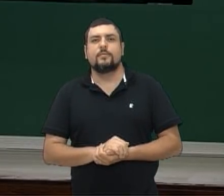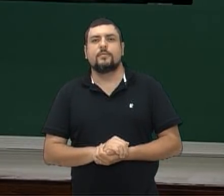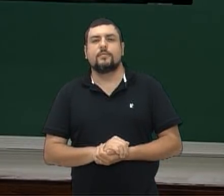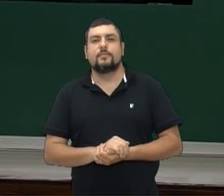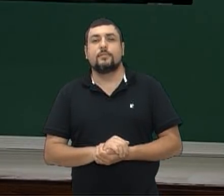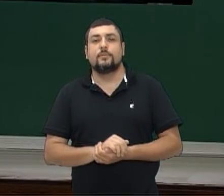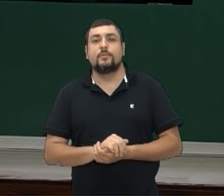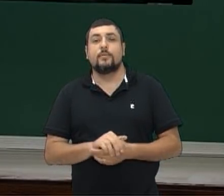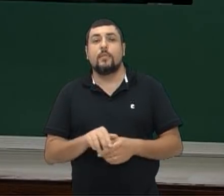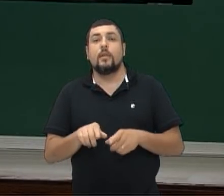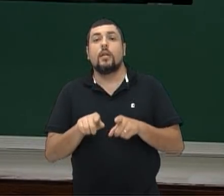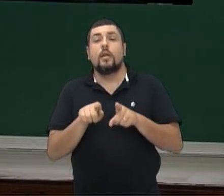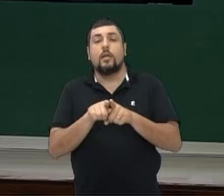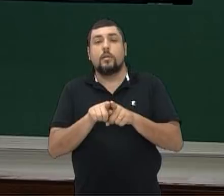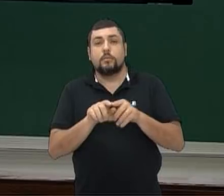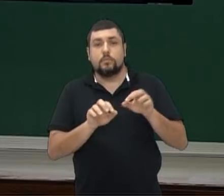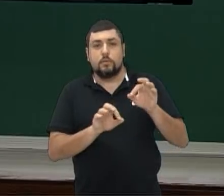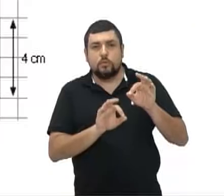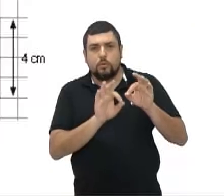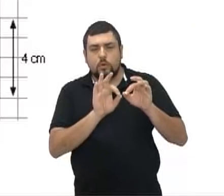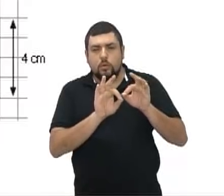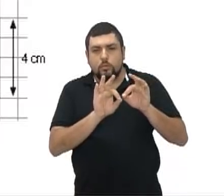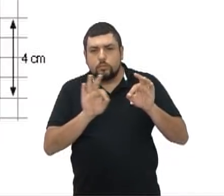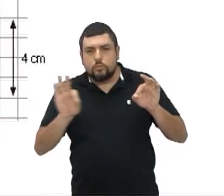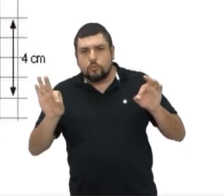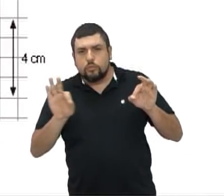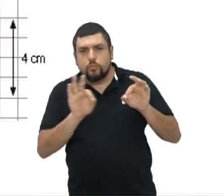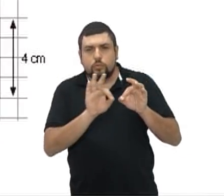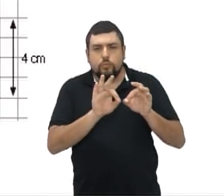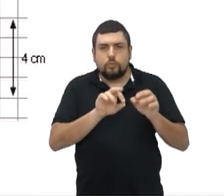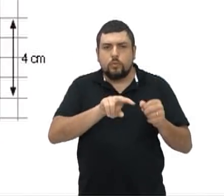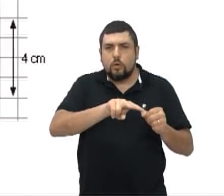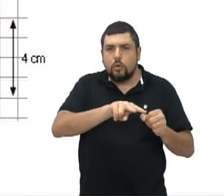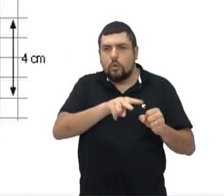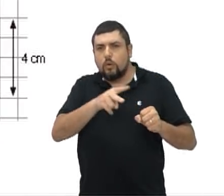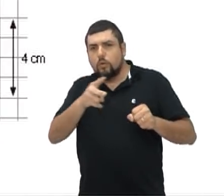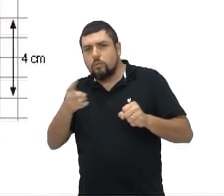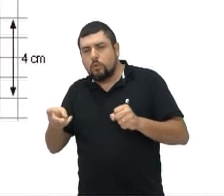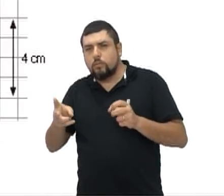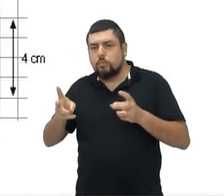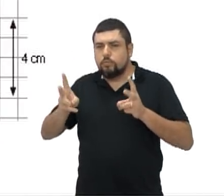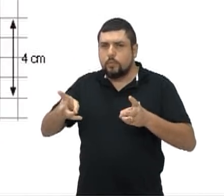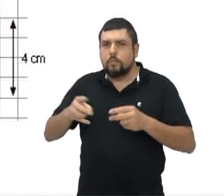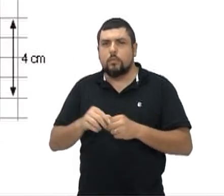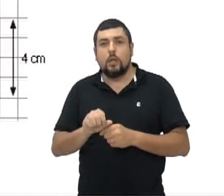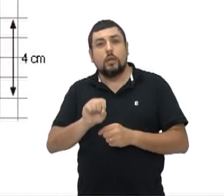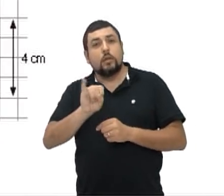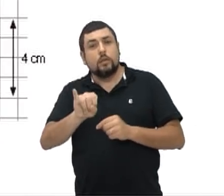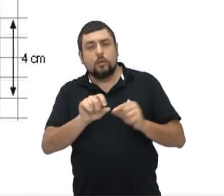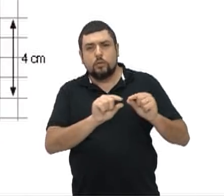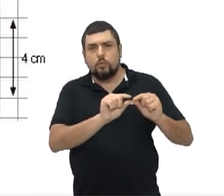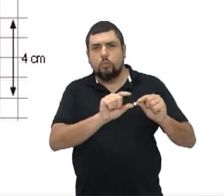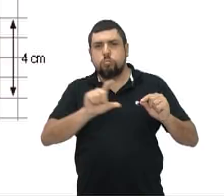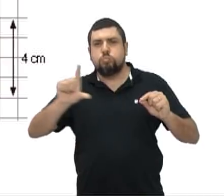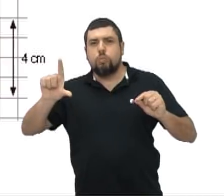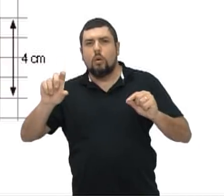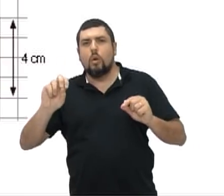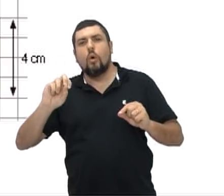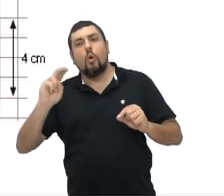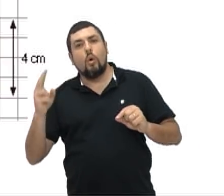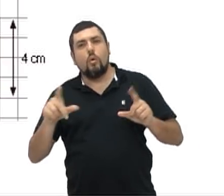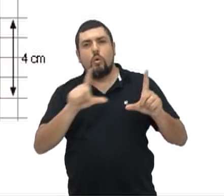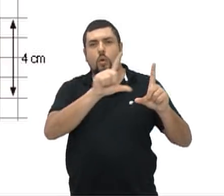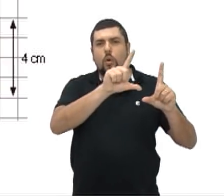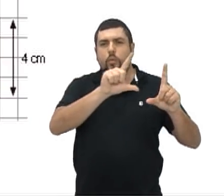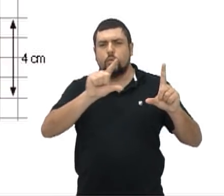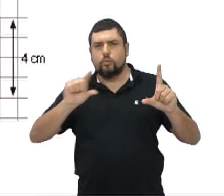Conservação ou modificação de medidas. Quando ampliamos ou reduzimos as figuras geométricas, há